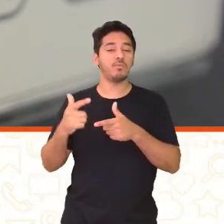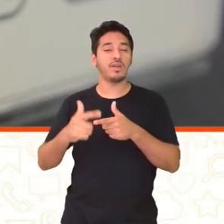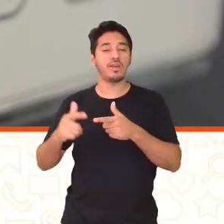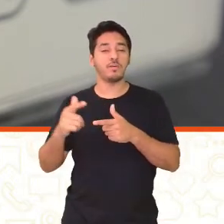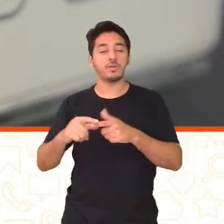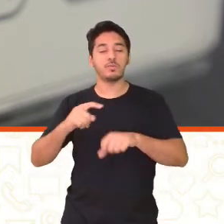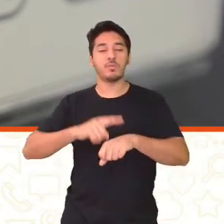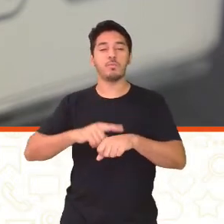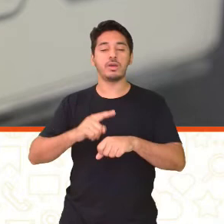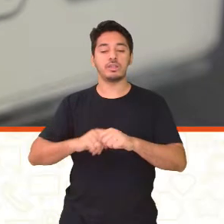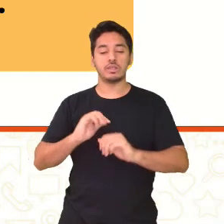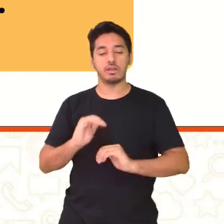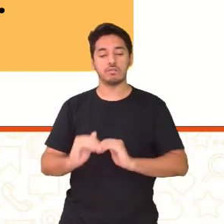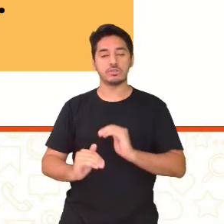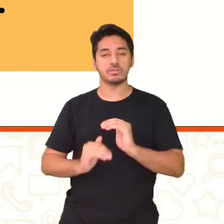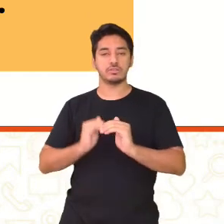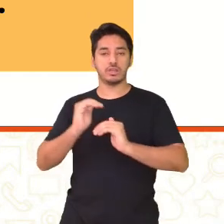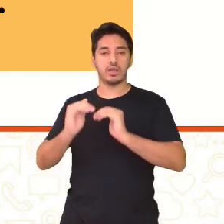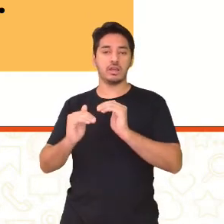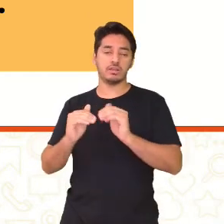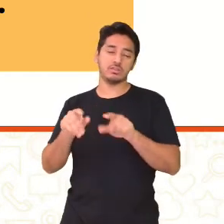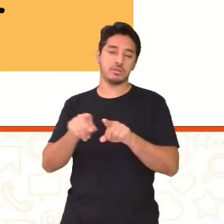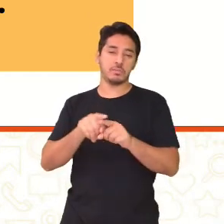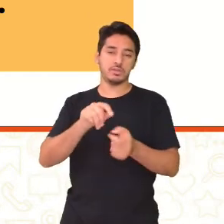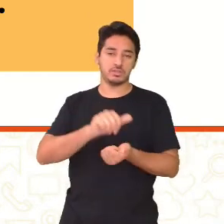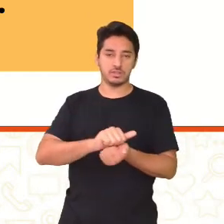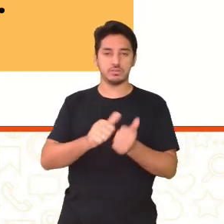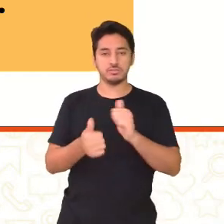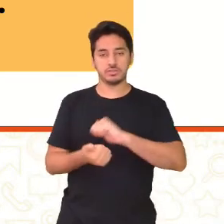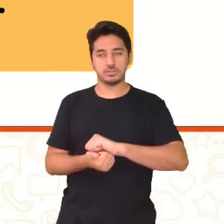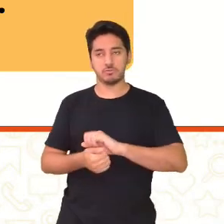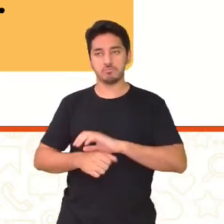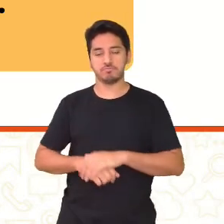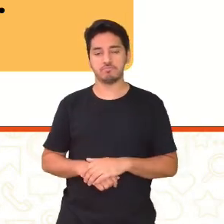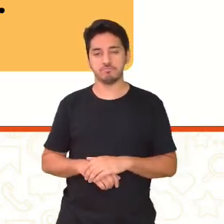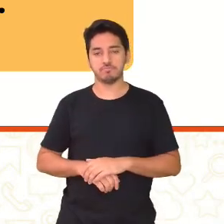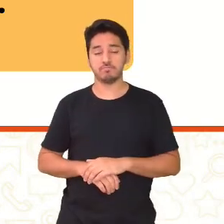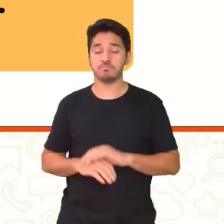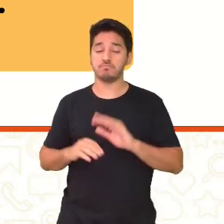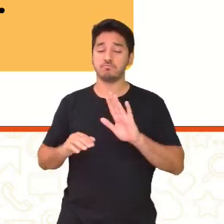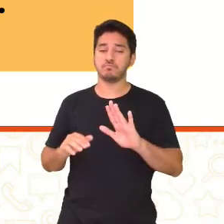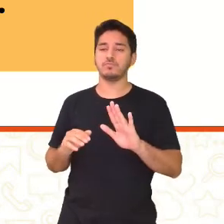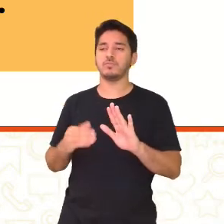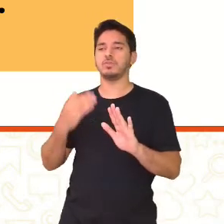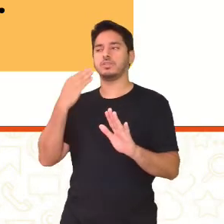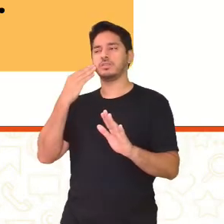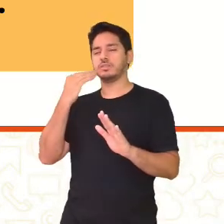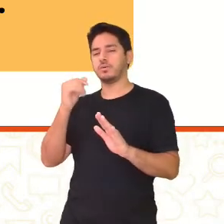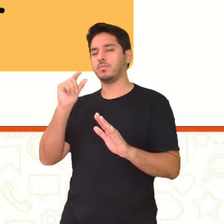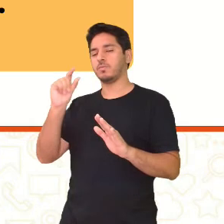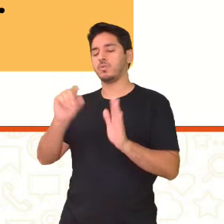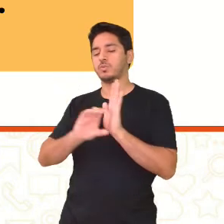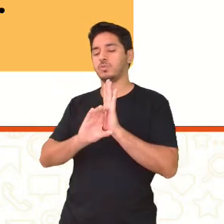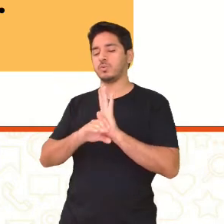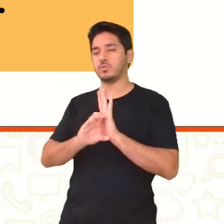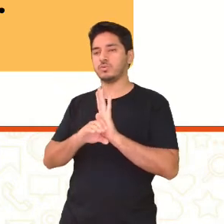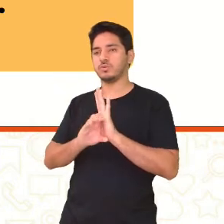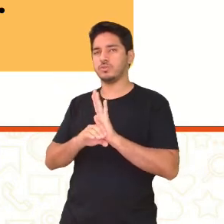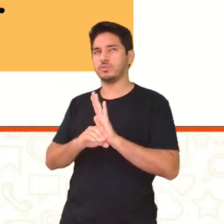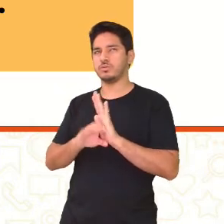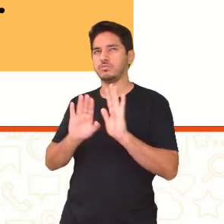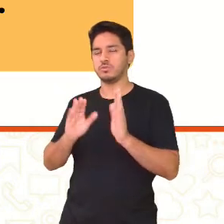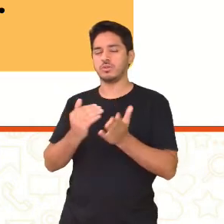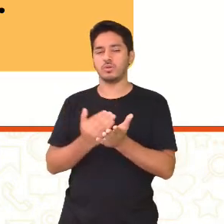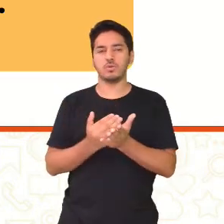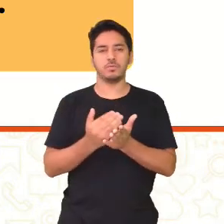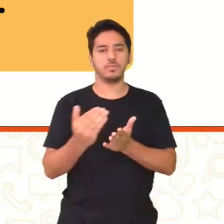na capacidade adaptativa. Então, quando a gente sabe um pouquinho do conceito, aí a gente